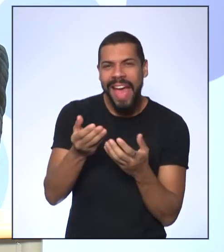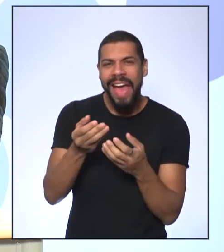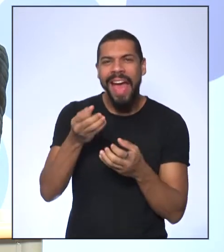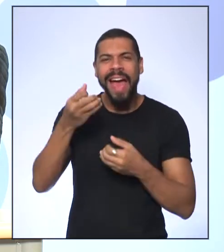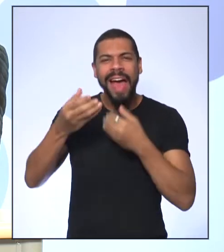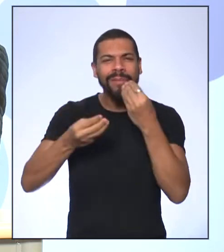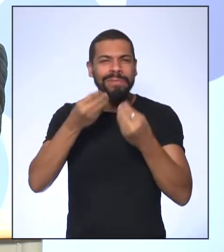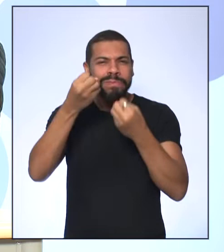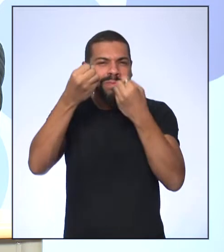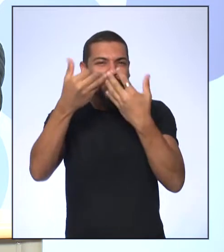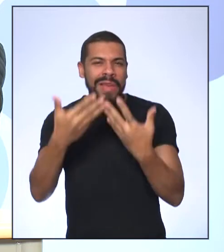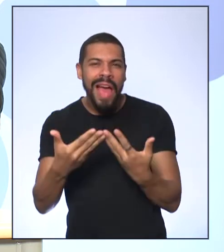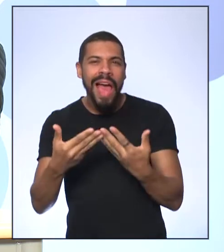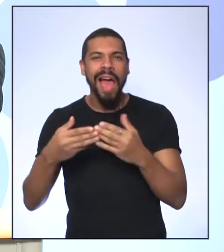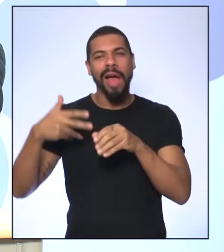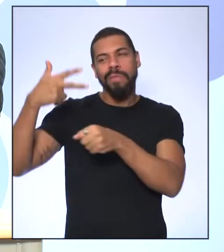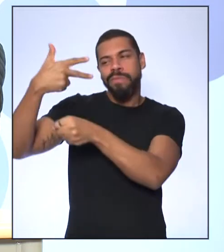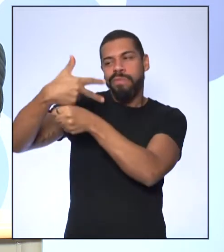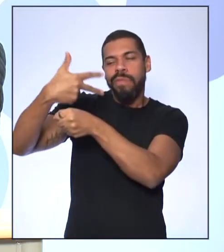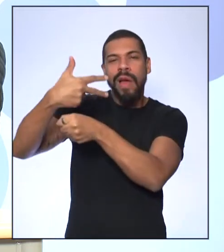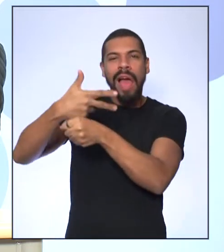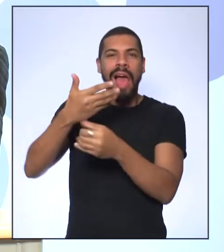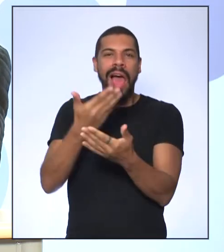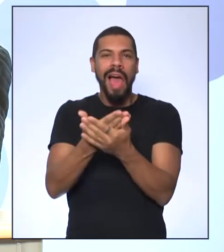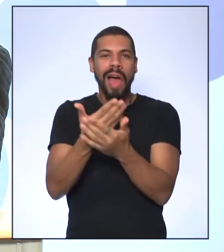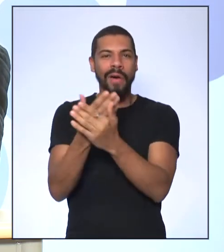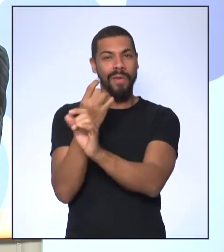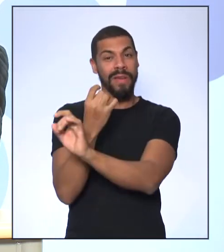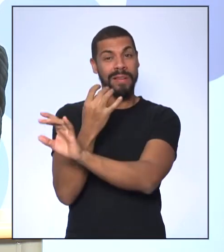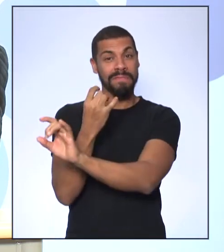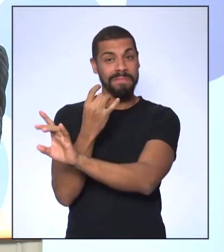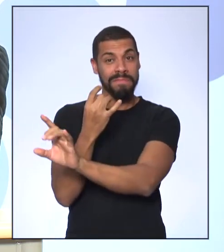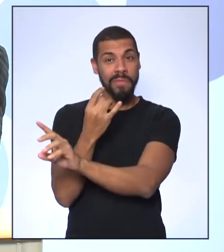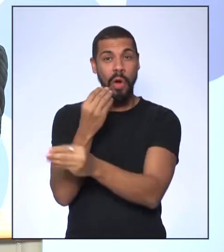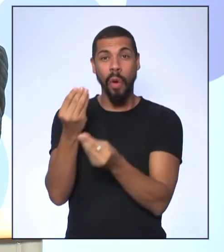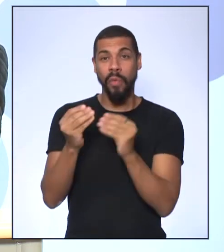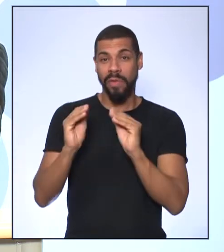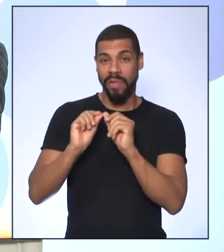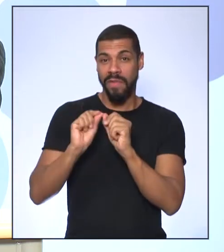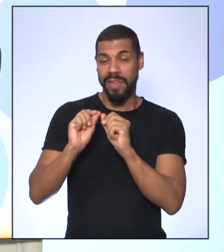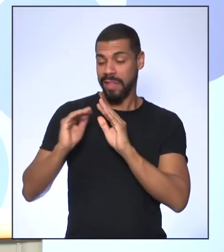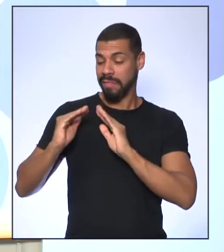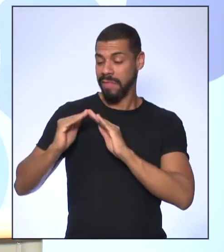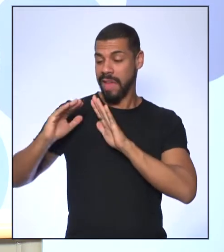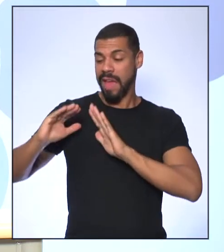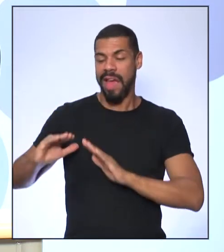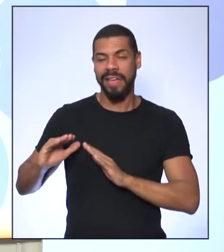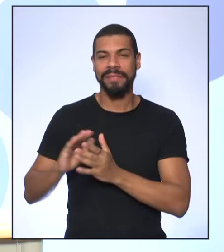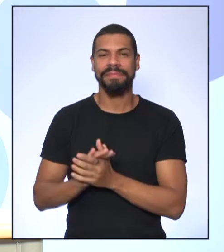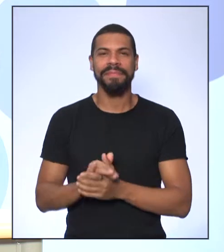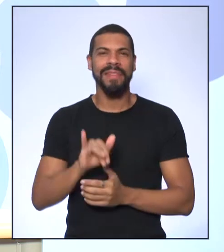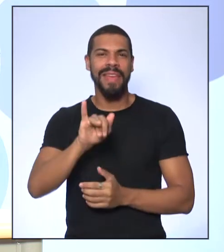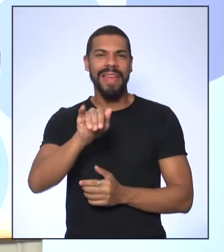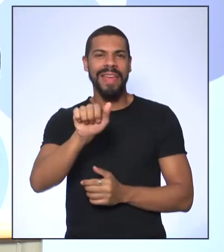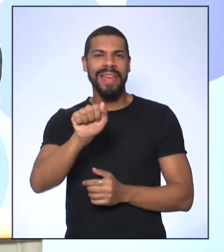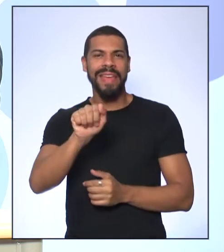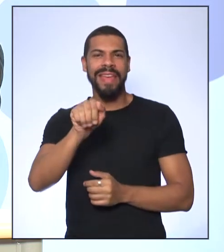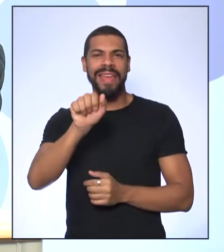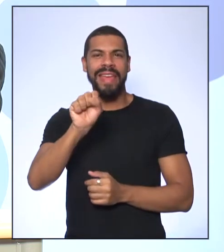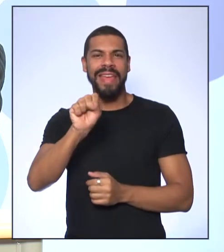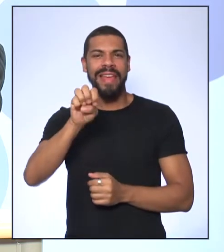de pandemia, sobre as aulas online, sobre o que eles estão fazendo na quarentena. A Yasmin falou que faria